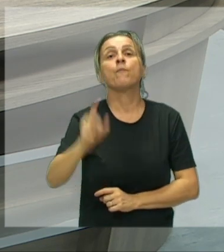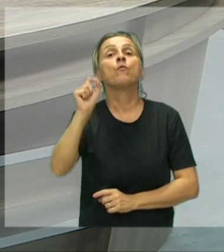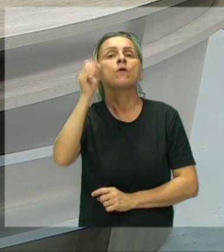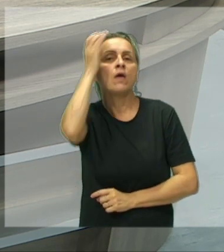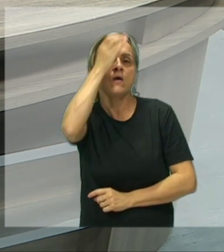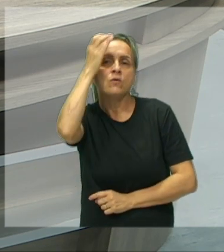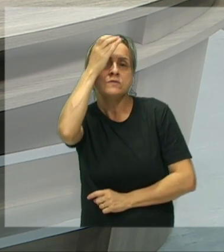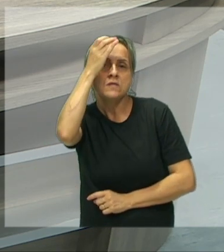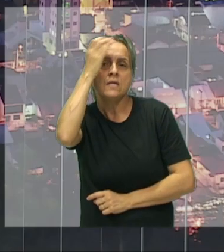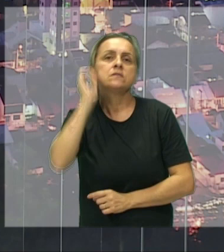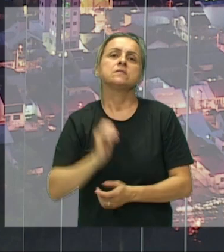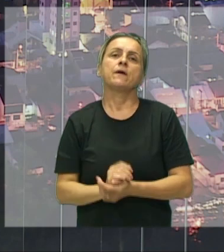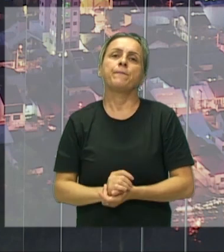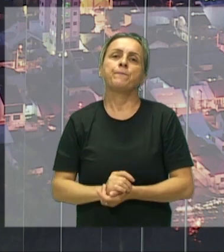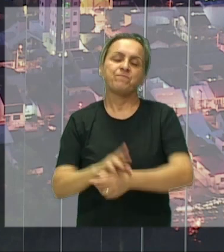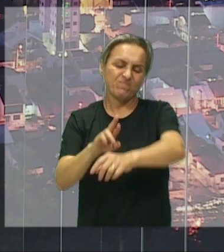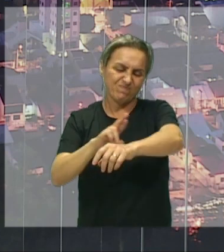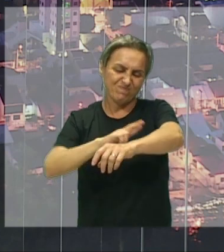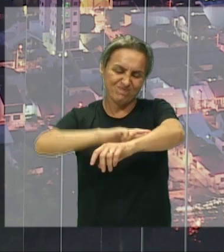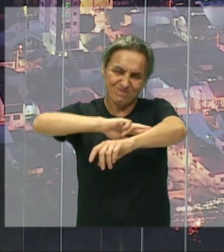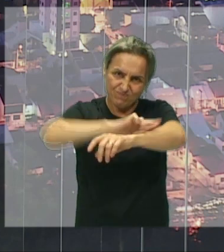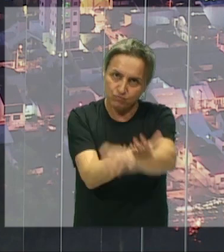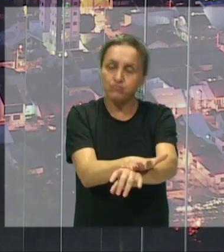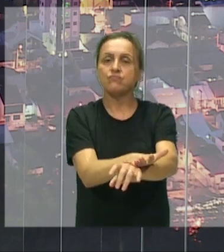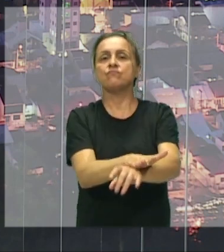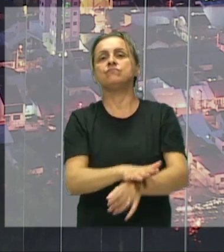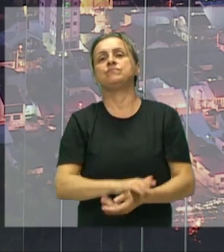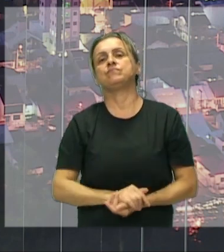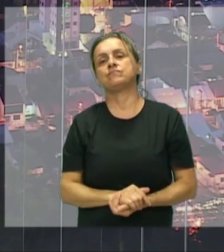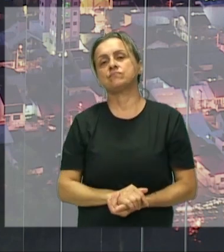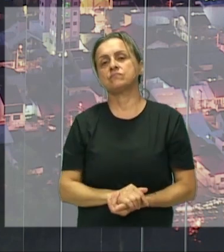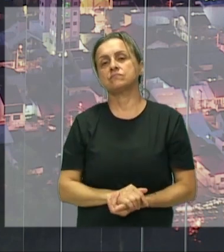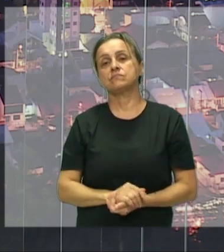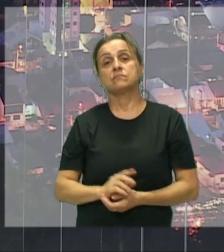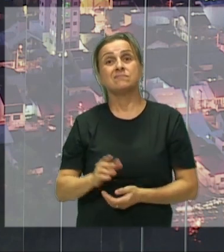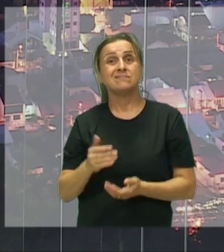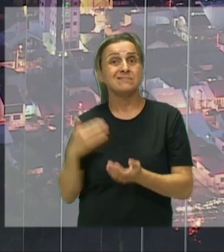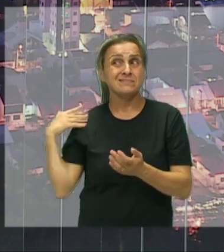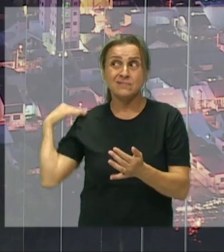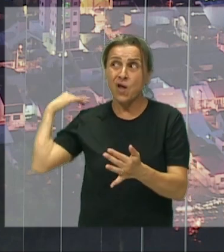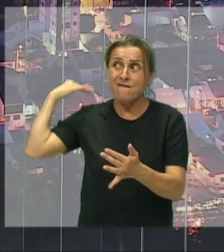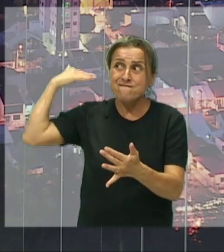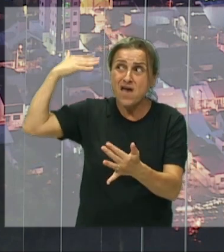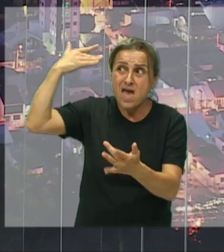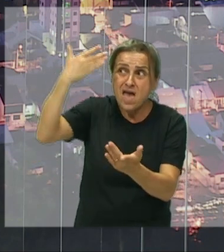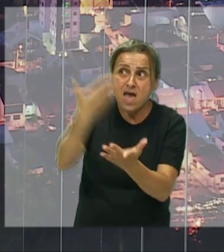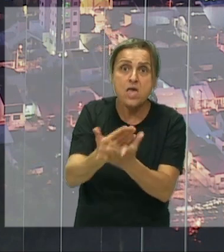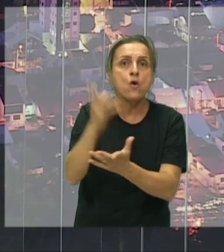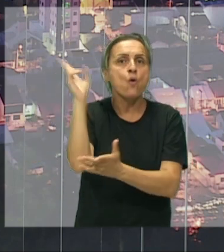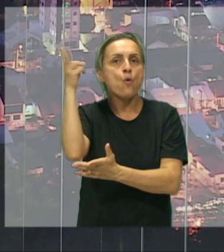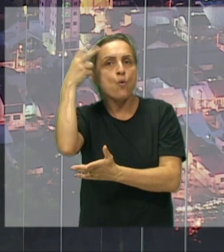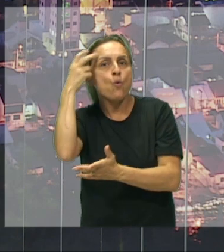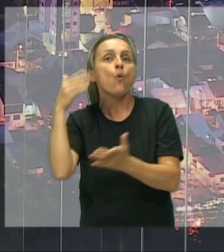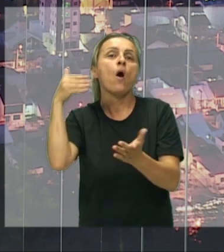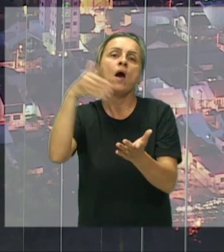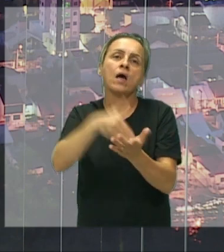ou na cultura, sem ser quebrado isso, até a Constituição de 88. Até 88. Quando institucionalmente se diz, não, nós